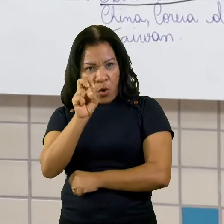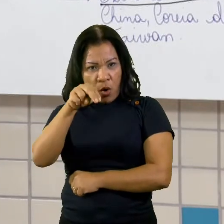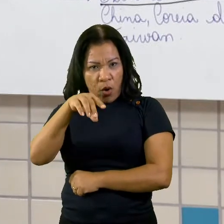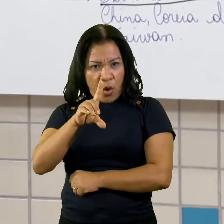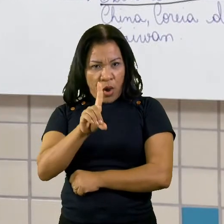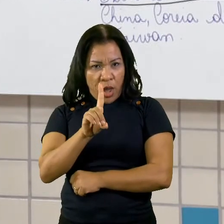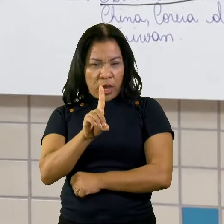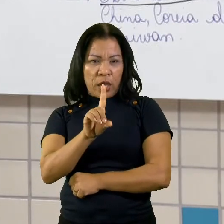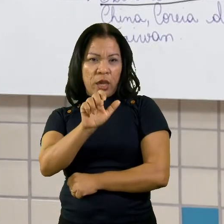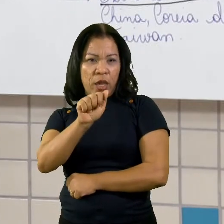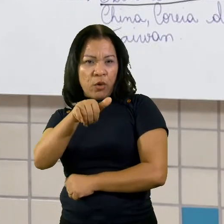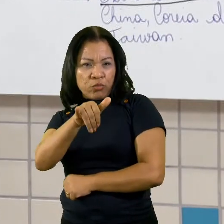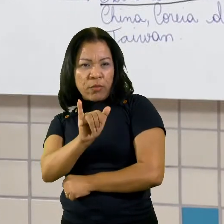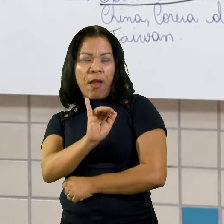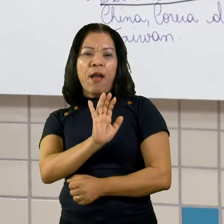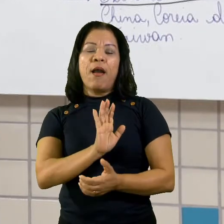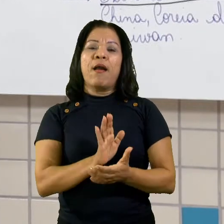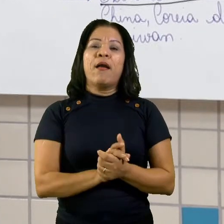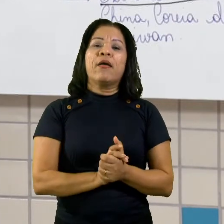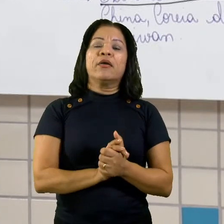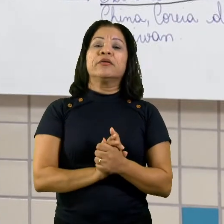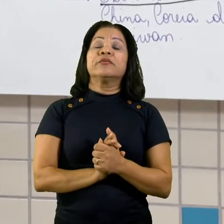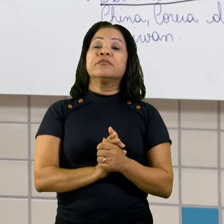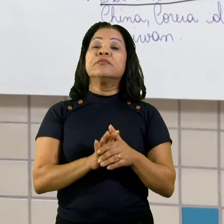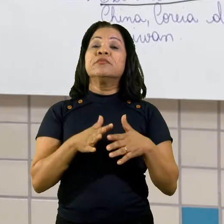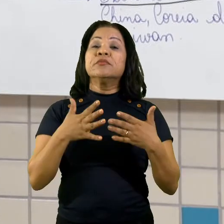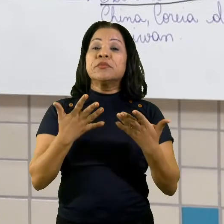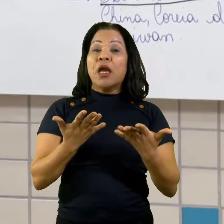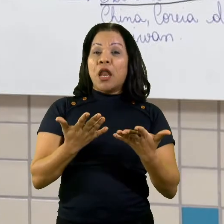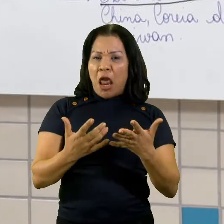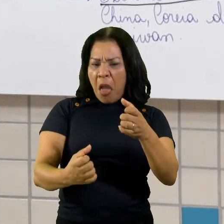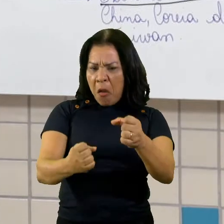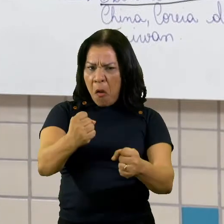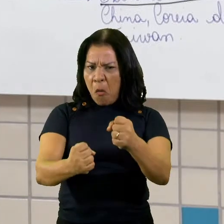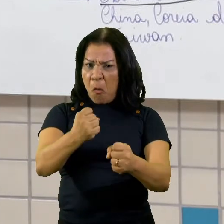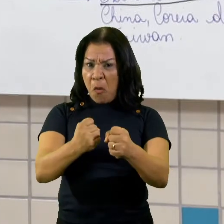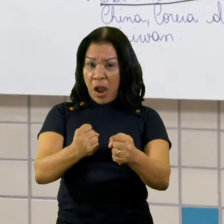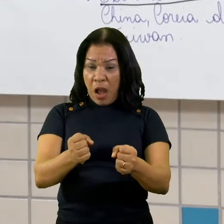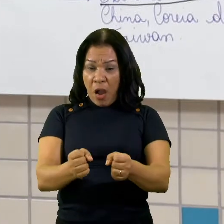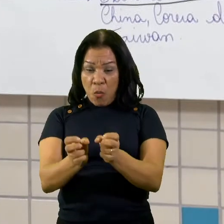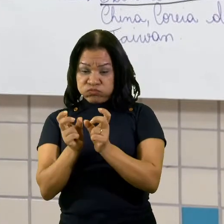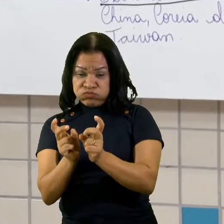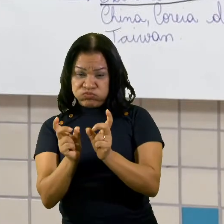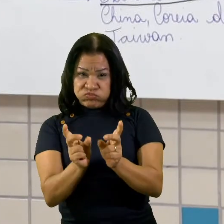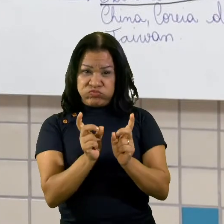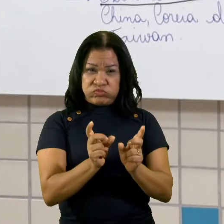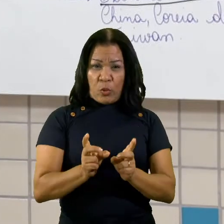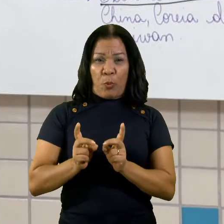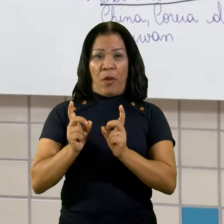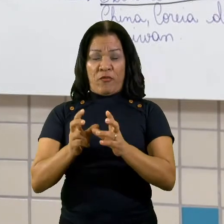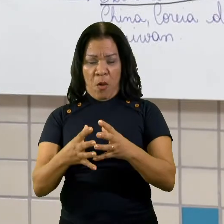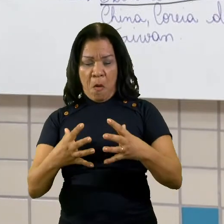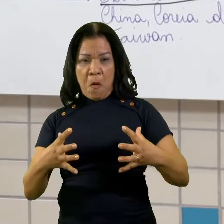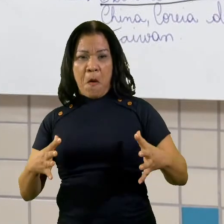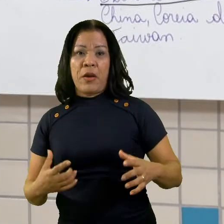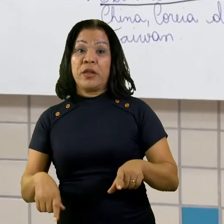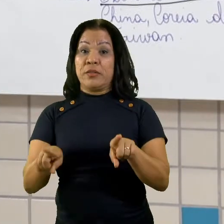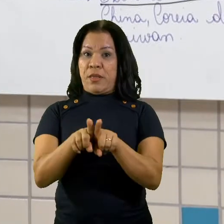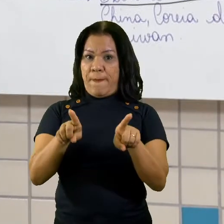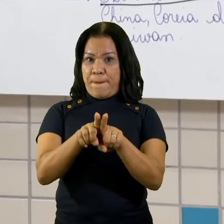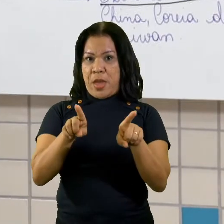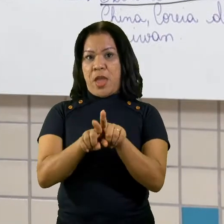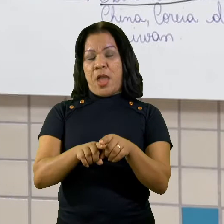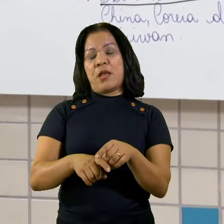inclusive, algum tempo atrás, foi o carro que mais vendeu, foi o Hyundai. A presença da LG.